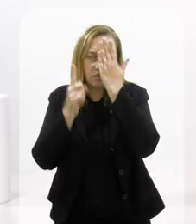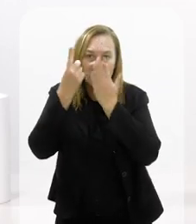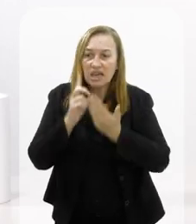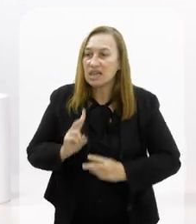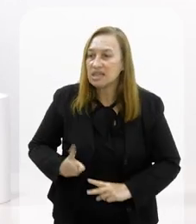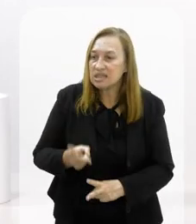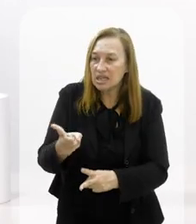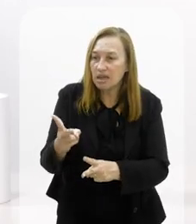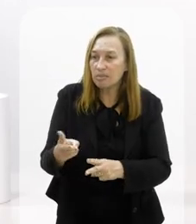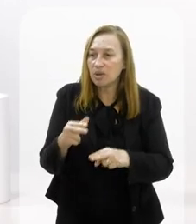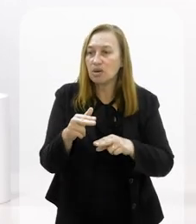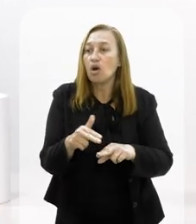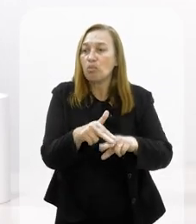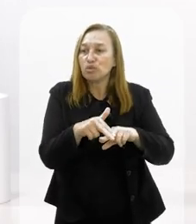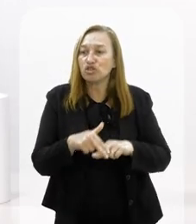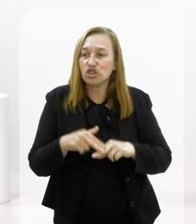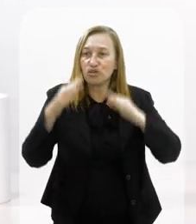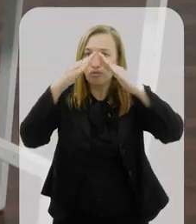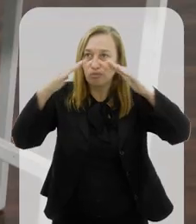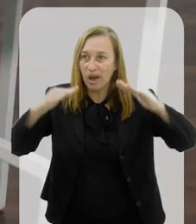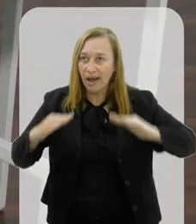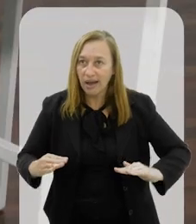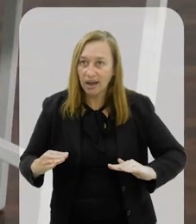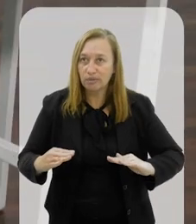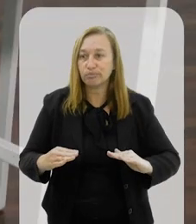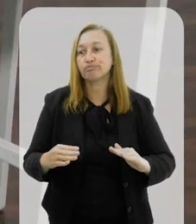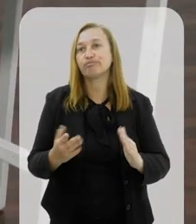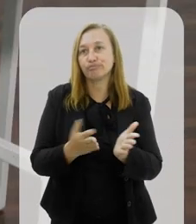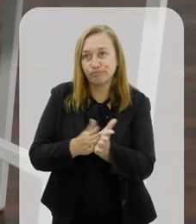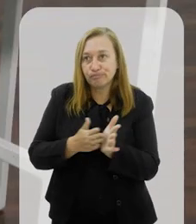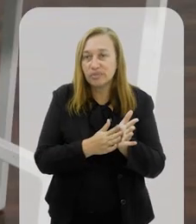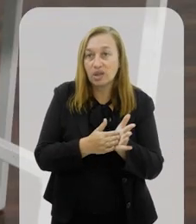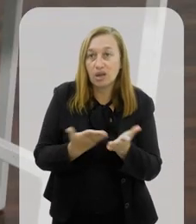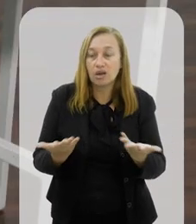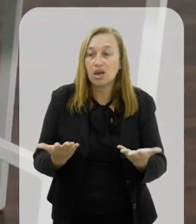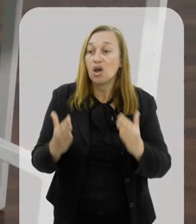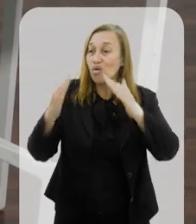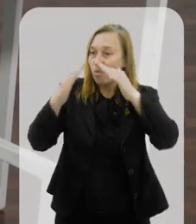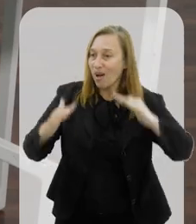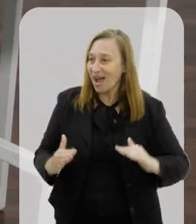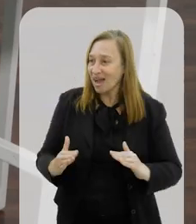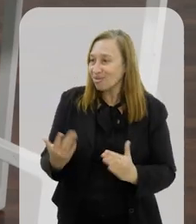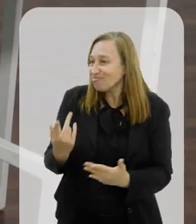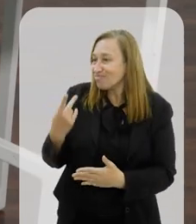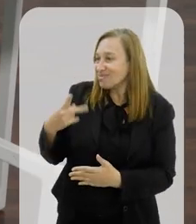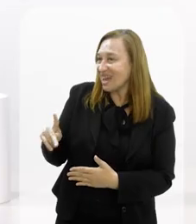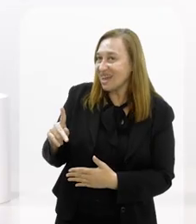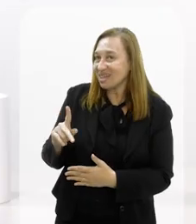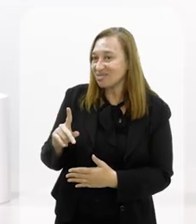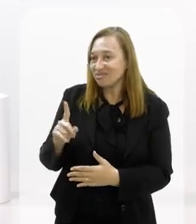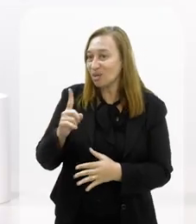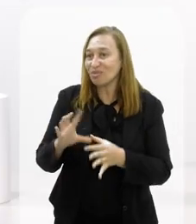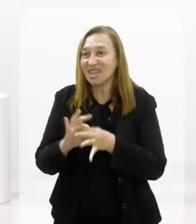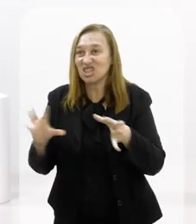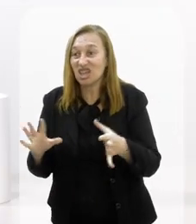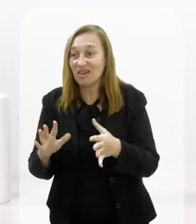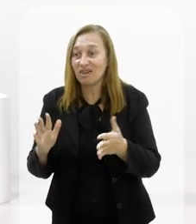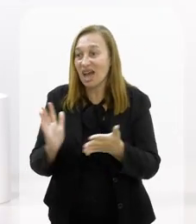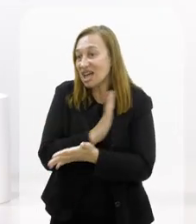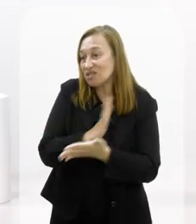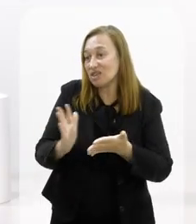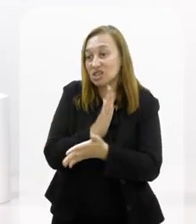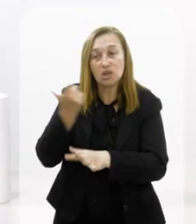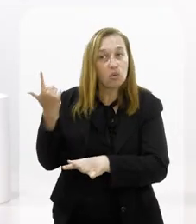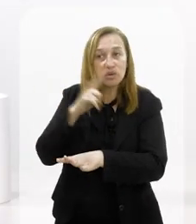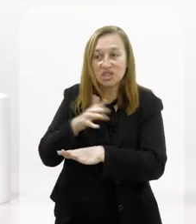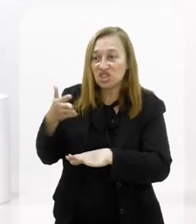quase sempre em barracão detalhes de por detalhe de decoração a condição de Barracão dela não permitia muitas vezes que